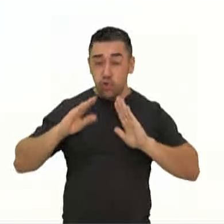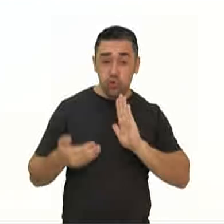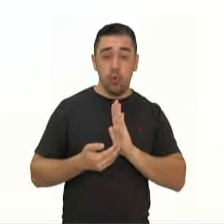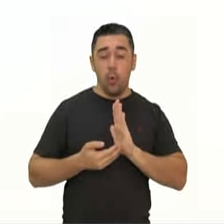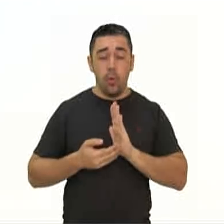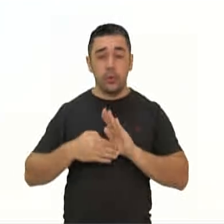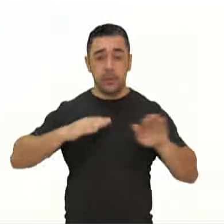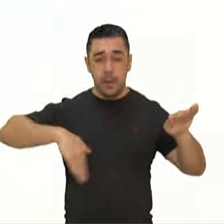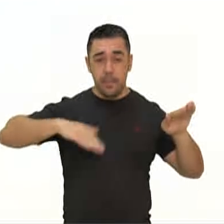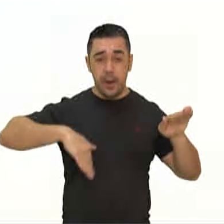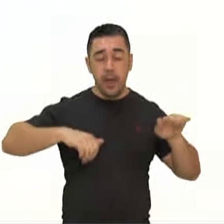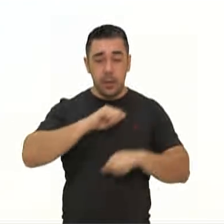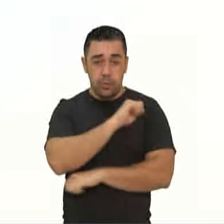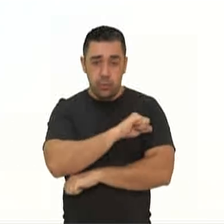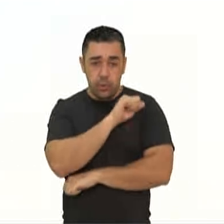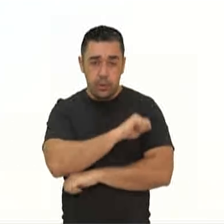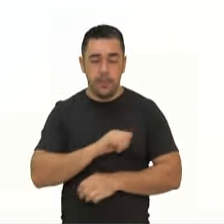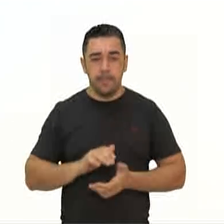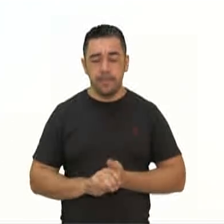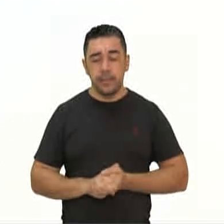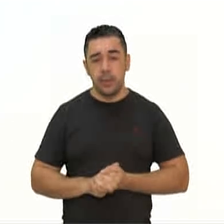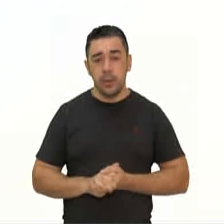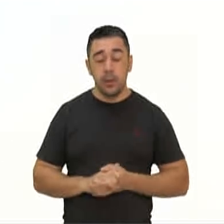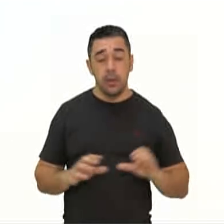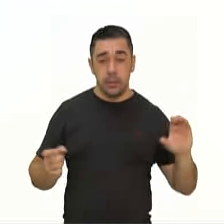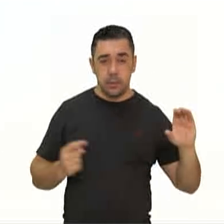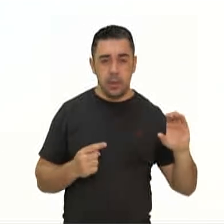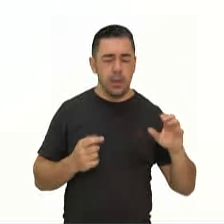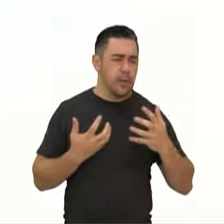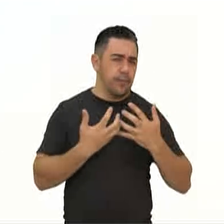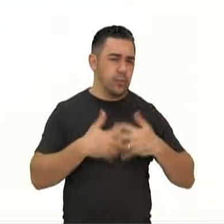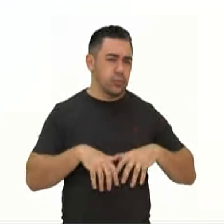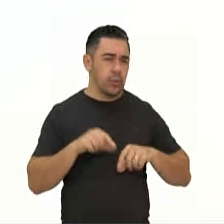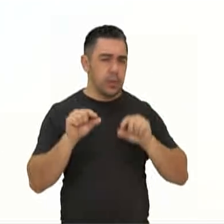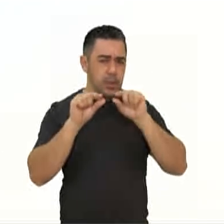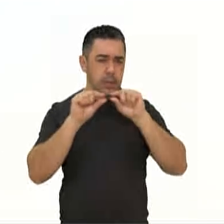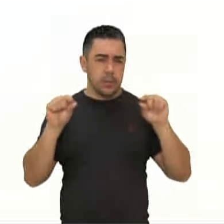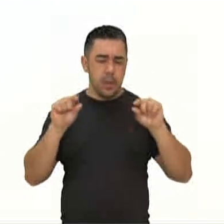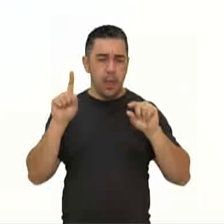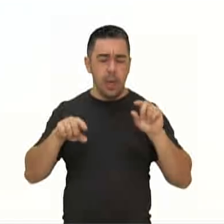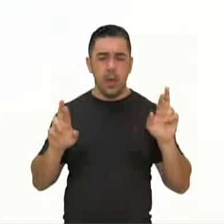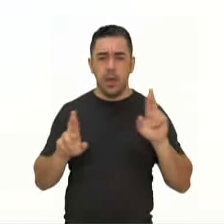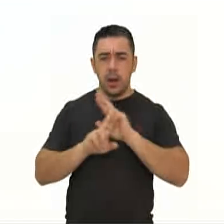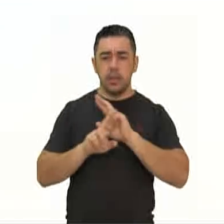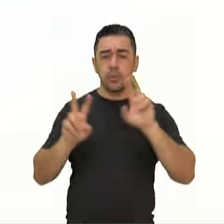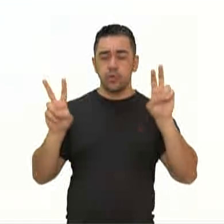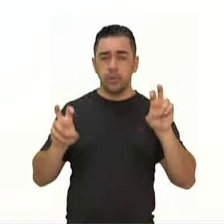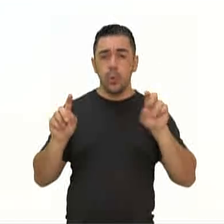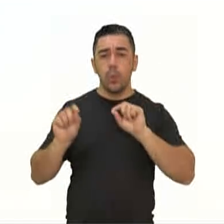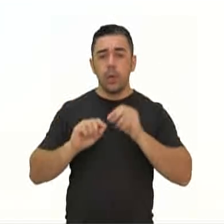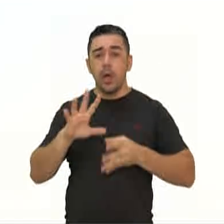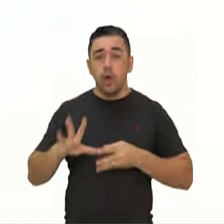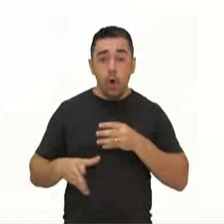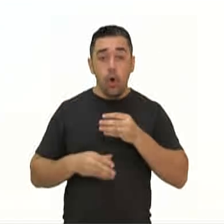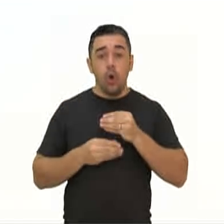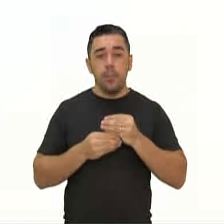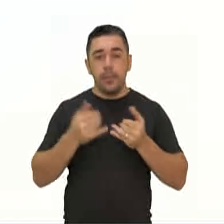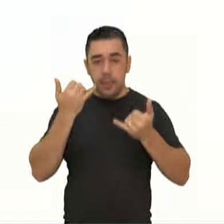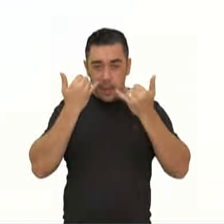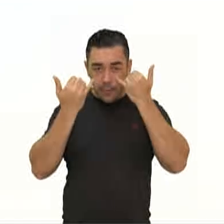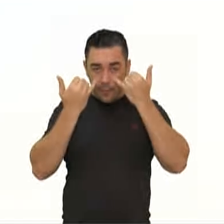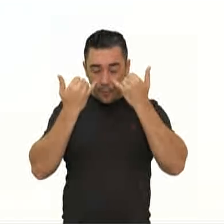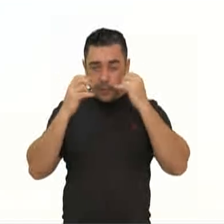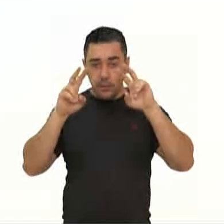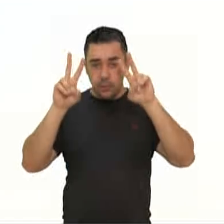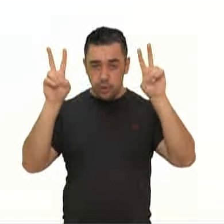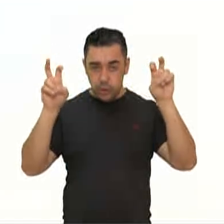Janeiro. Letra C. A função dessa linha fina em relação ao título é complementar a informação do título